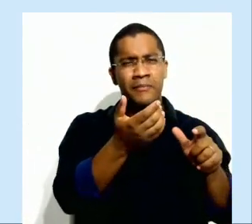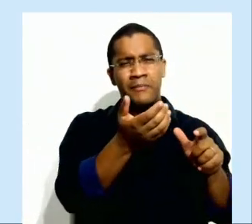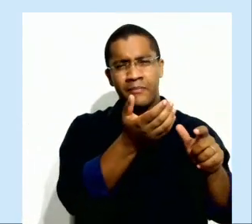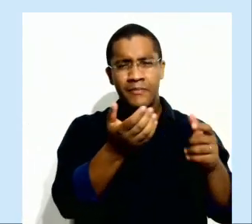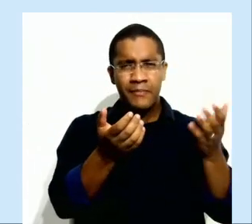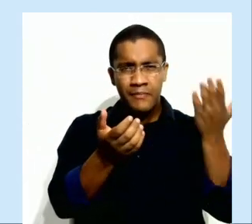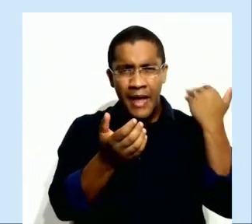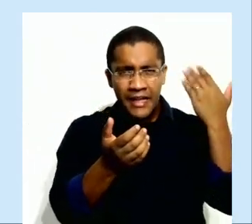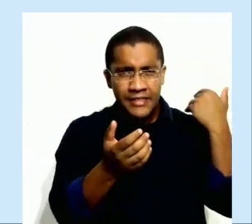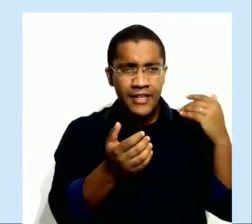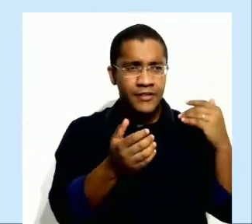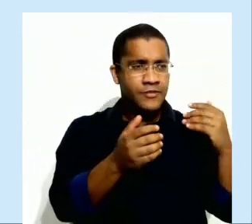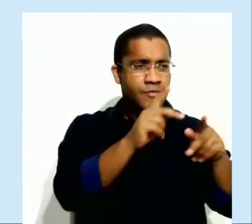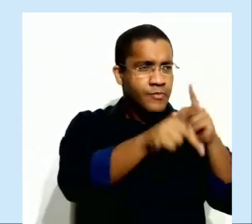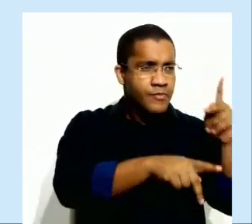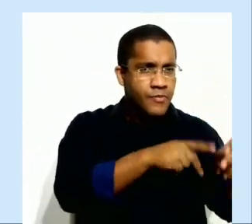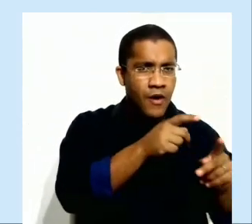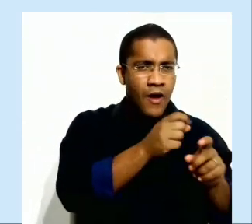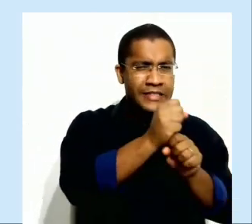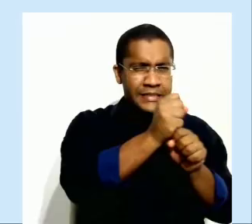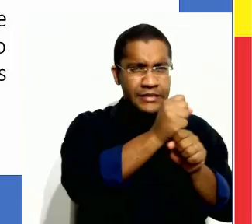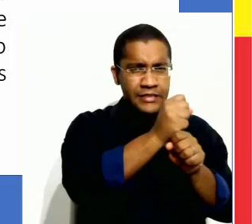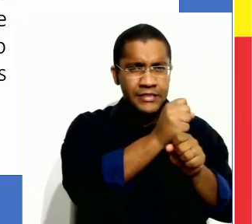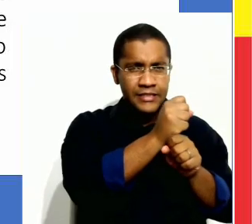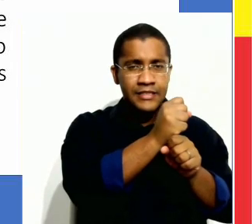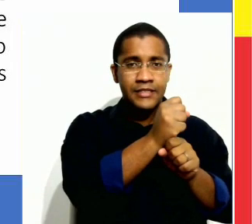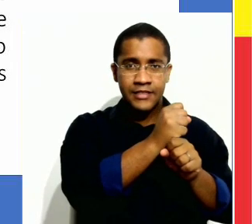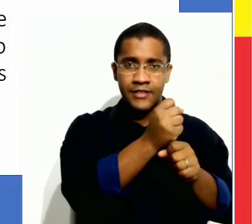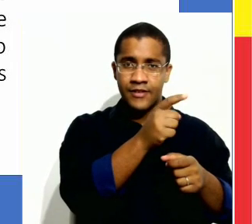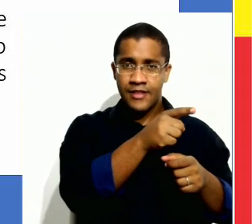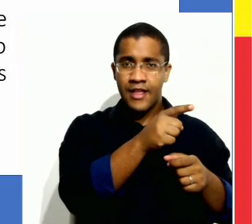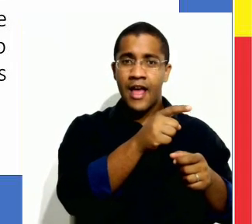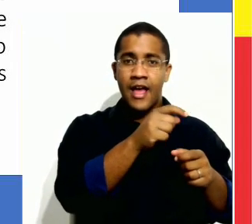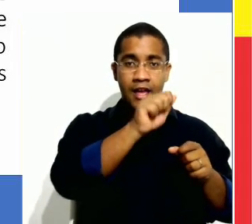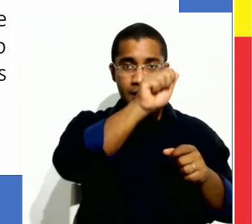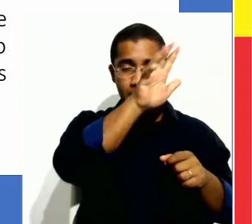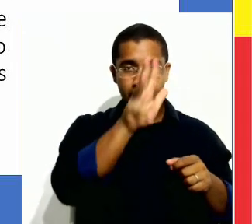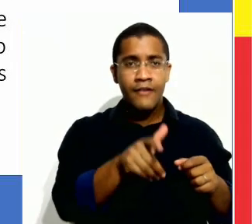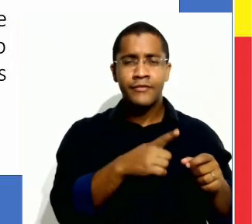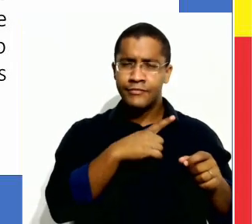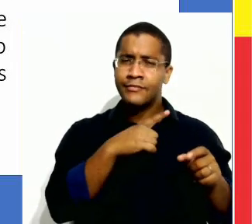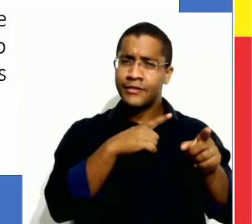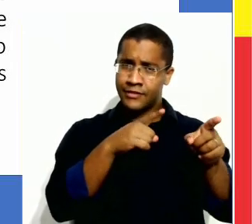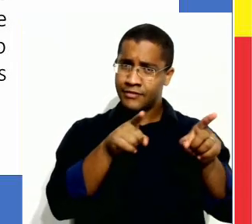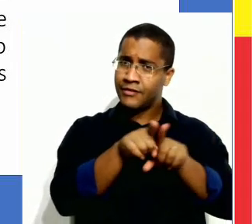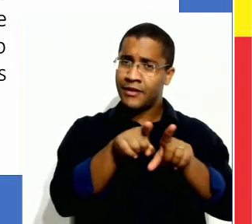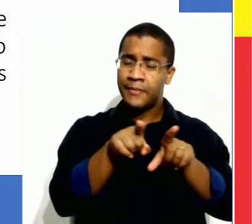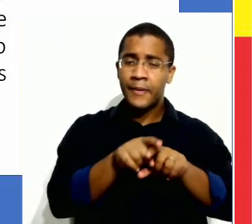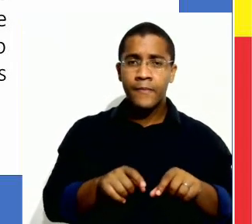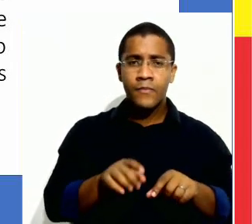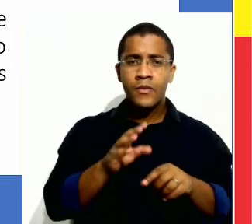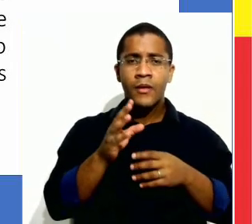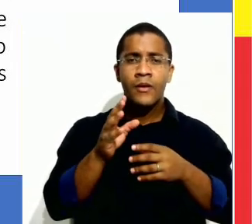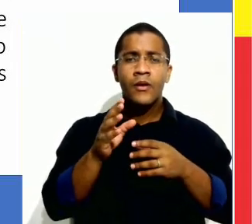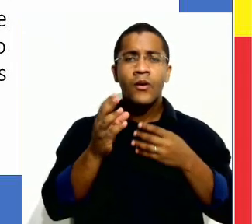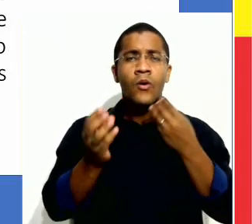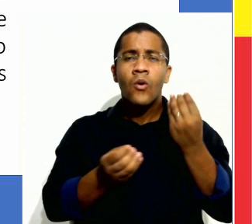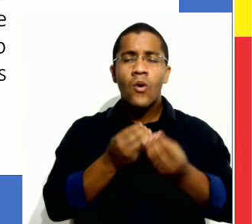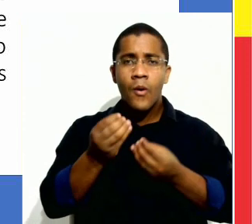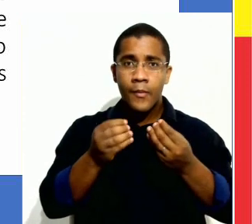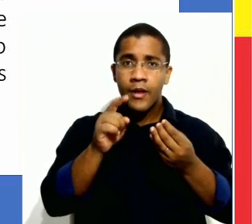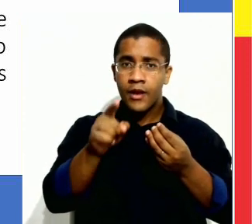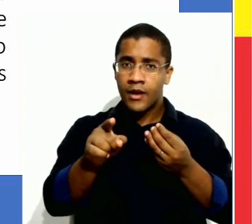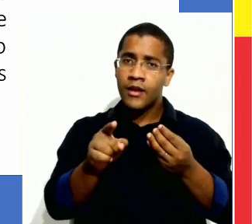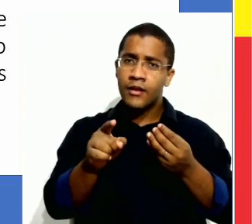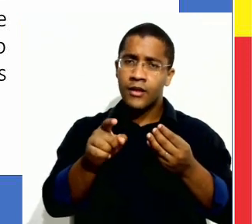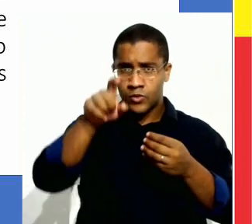da civilização antiga da África, vocês vão ter isso. Então, como chegou a conquistar e governar